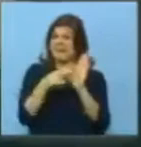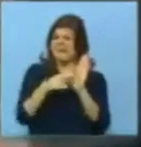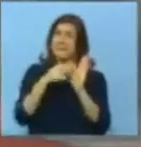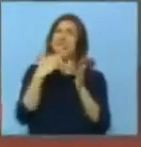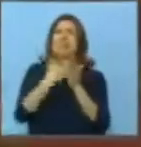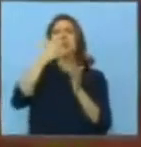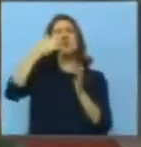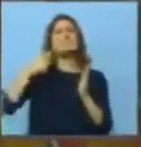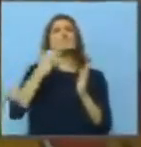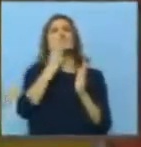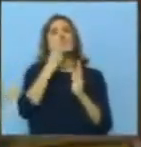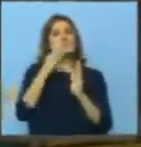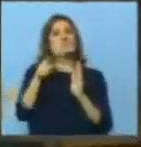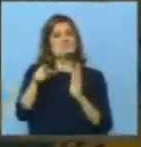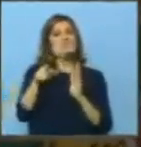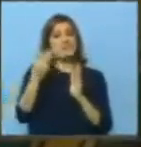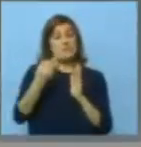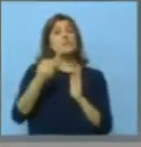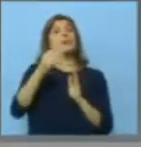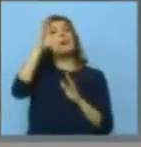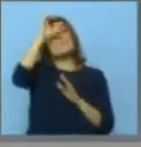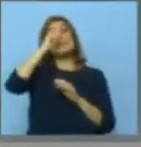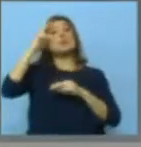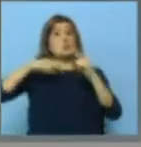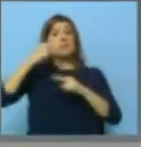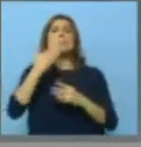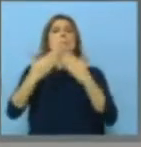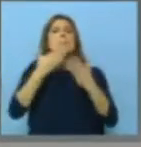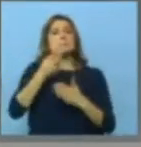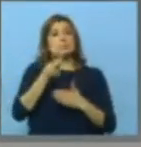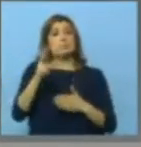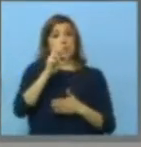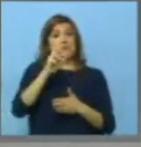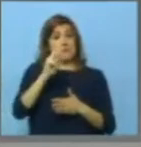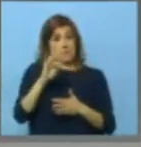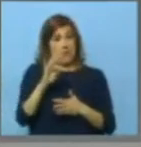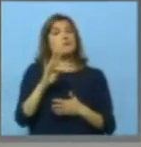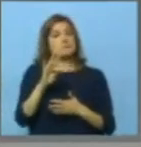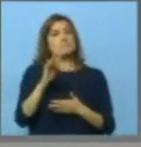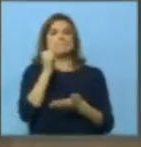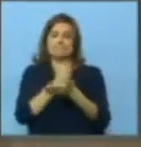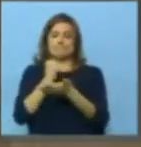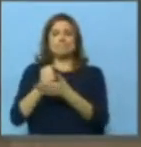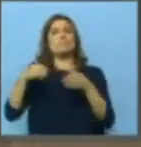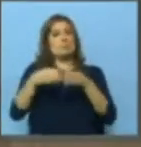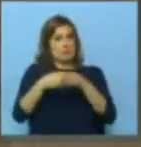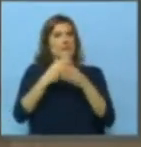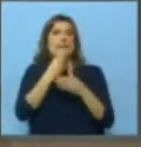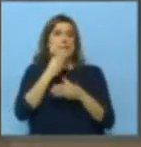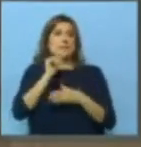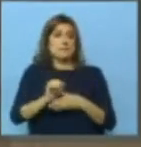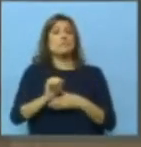judeus sefarditas. No Ministério da Justiça entraram 834 pedidos certificados pelas comunidades israelitas. Até